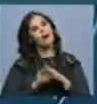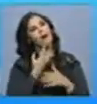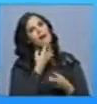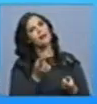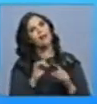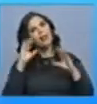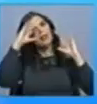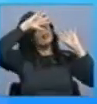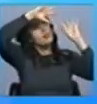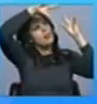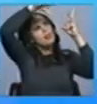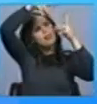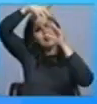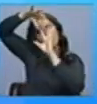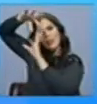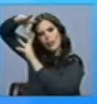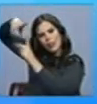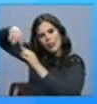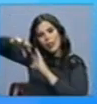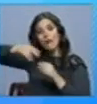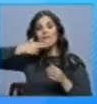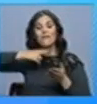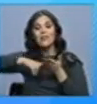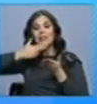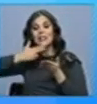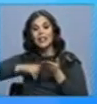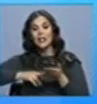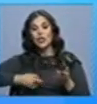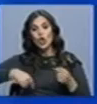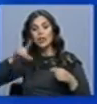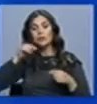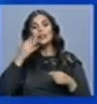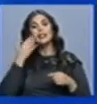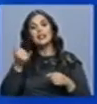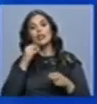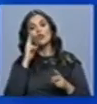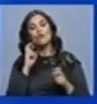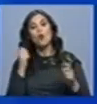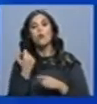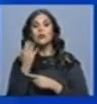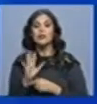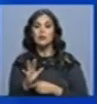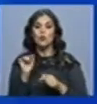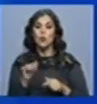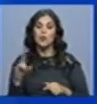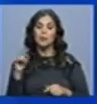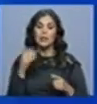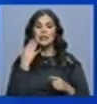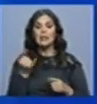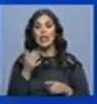Láctea? É verdade. Nós também tentamos sempre descobrir, a astronomia hoje em dia tem também